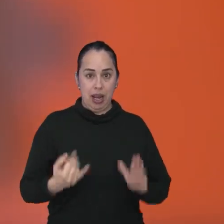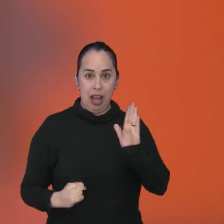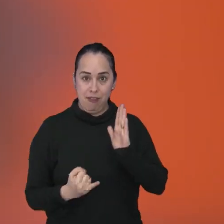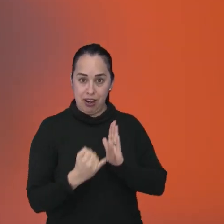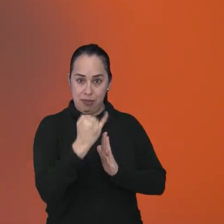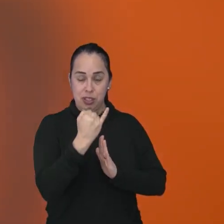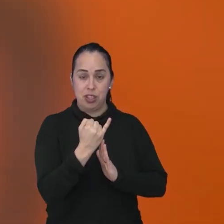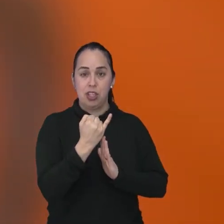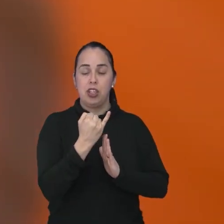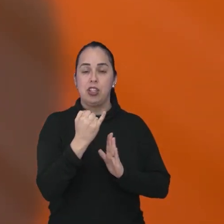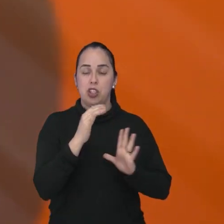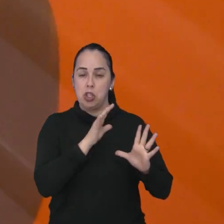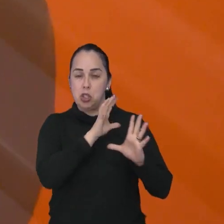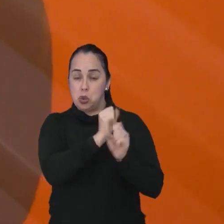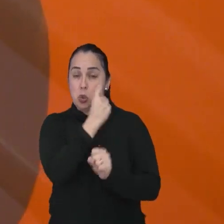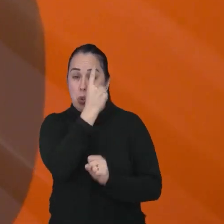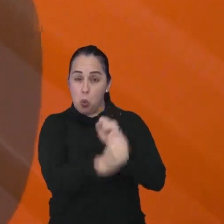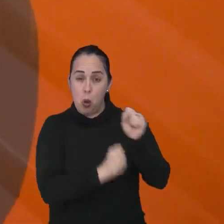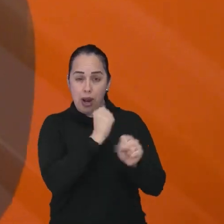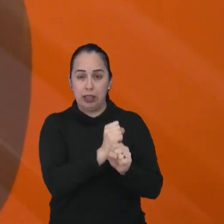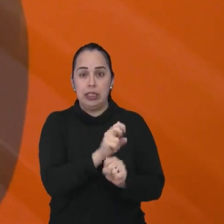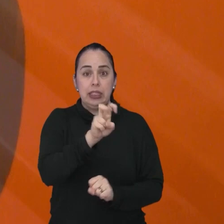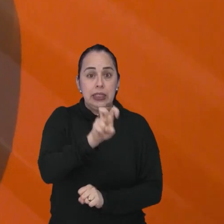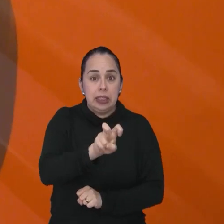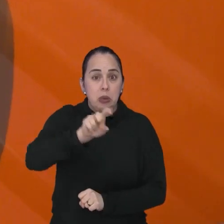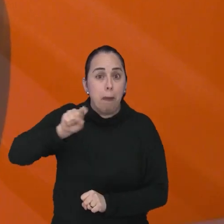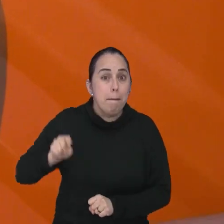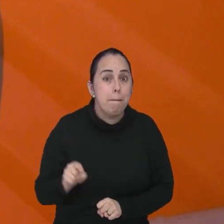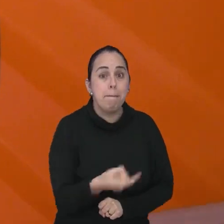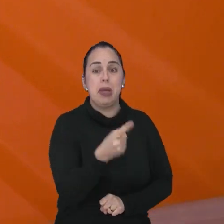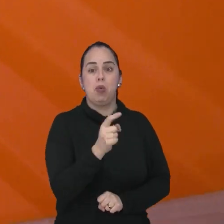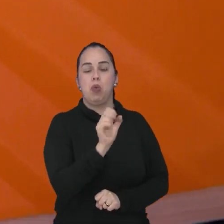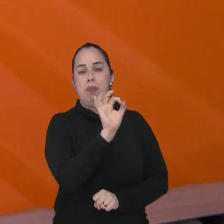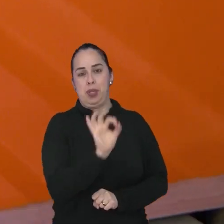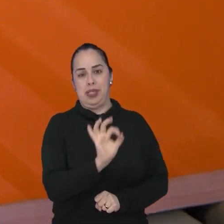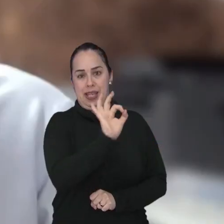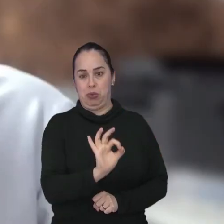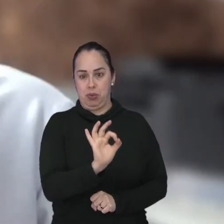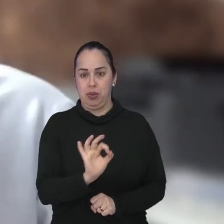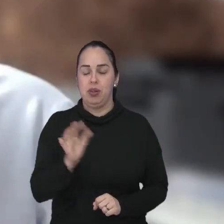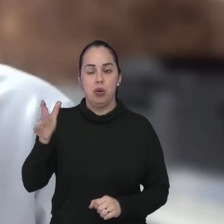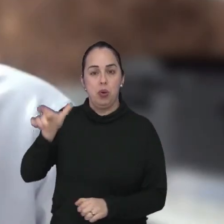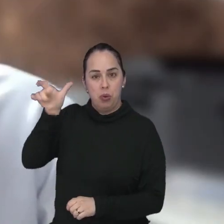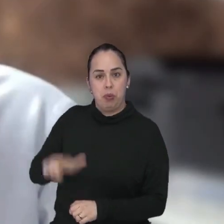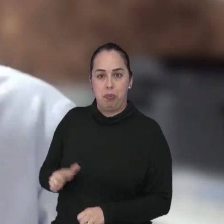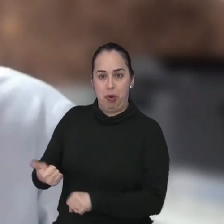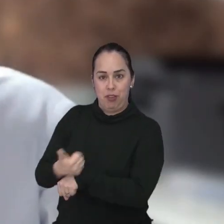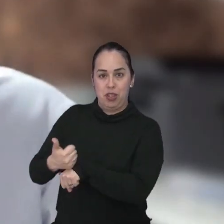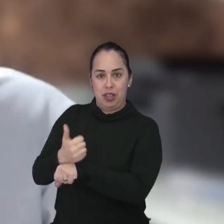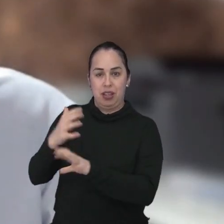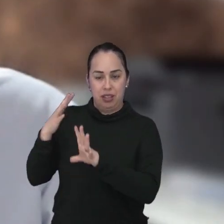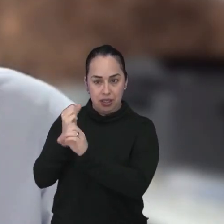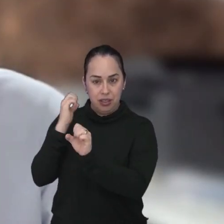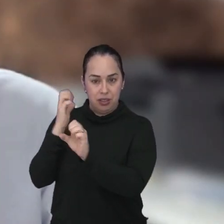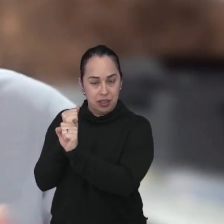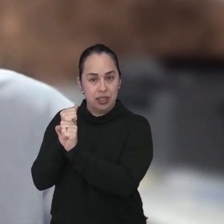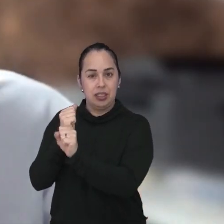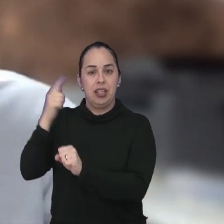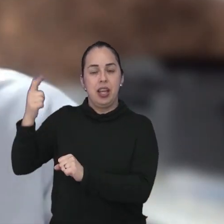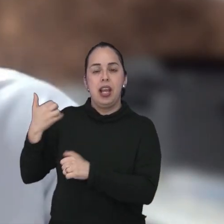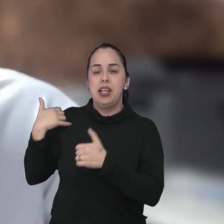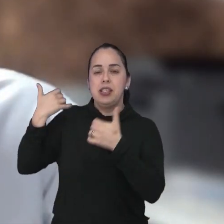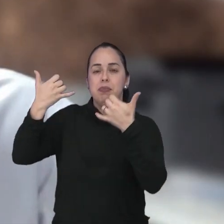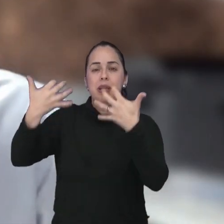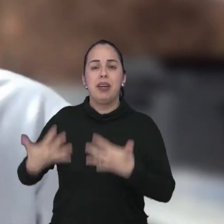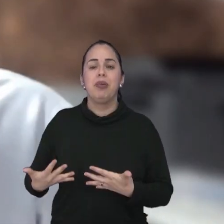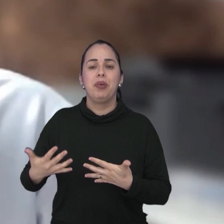1994, a inflação acumulada de 12 meses chegou a quase 5.000%. Esse economista explica que as escolhas